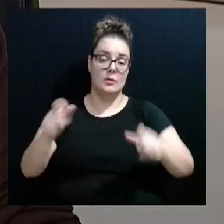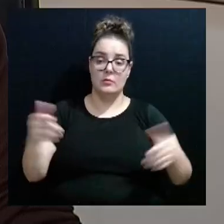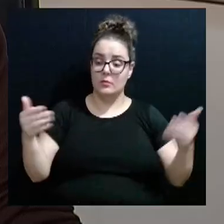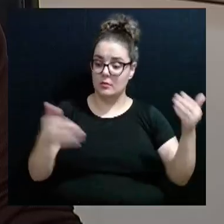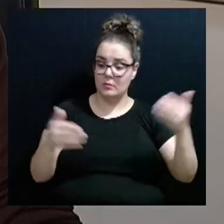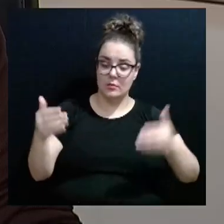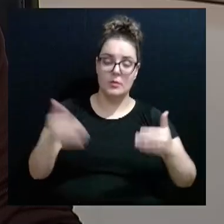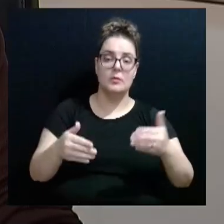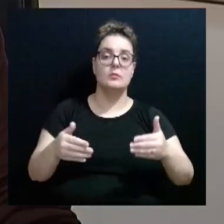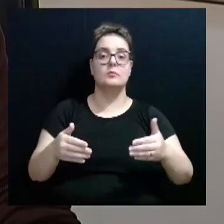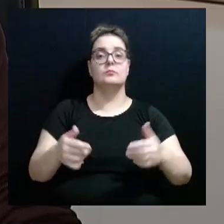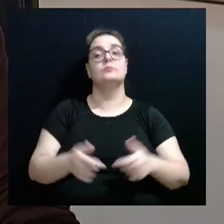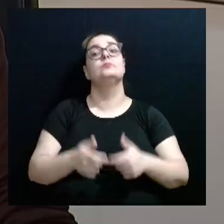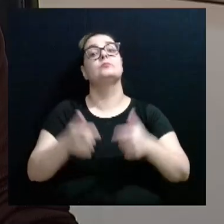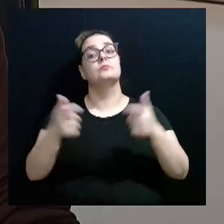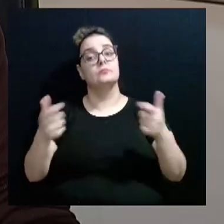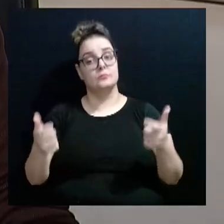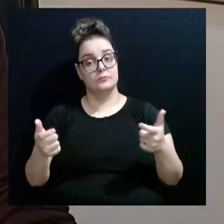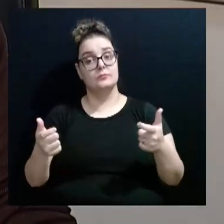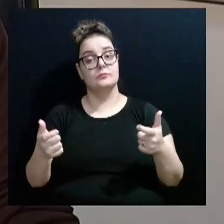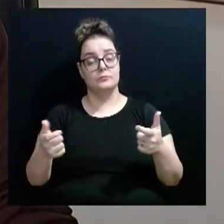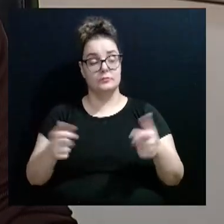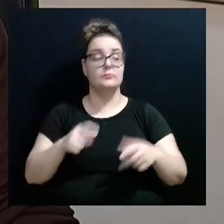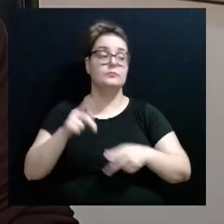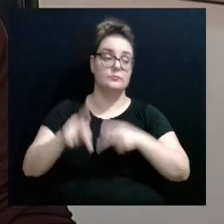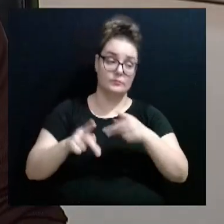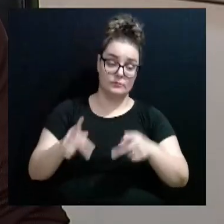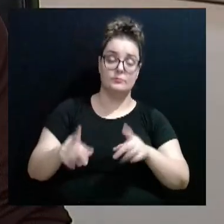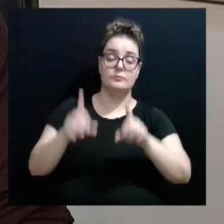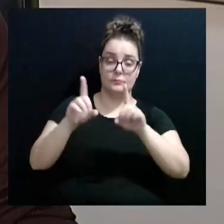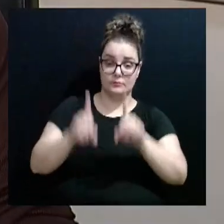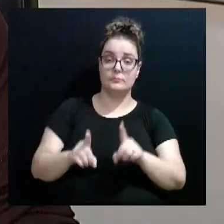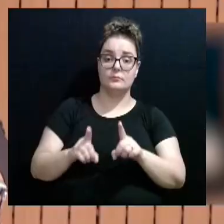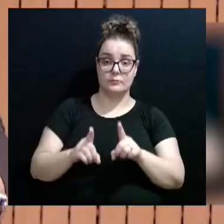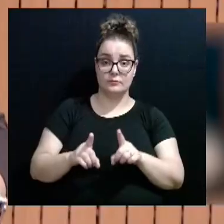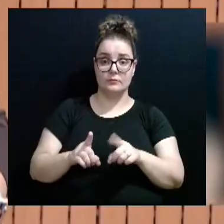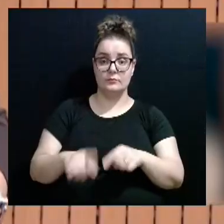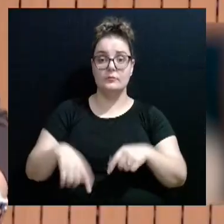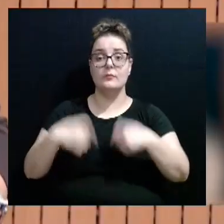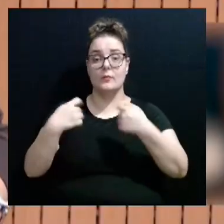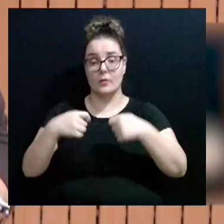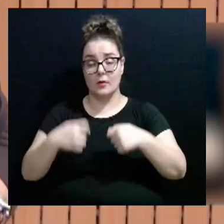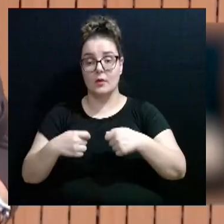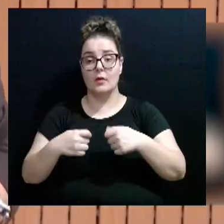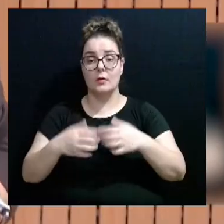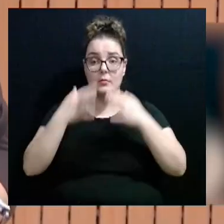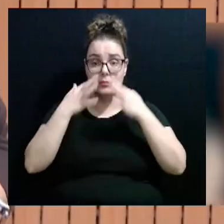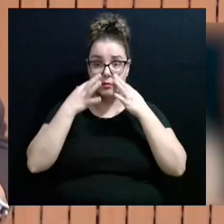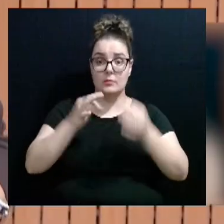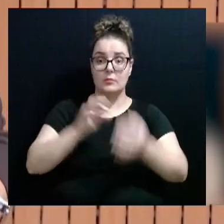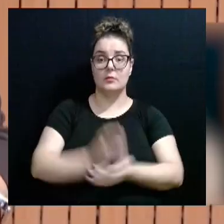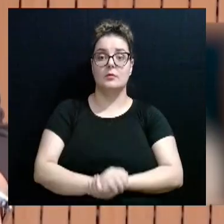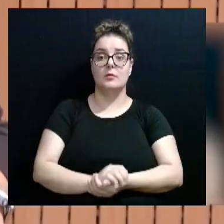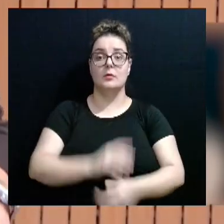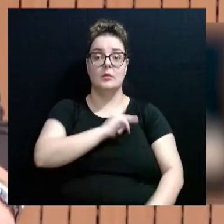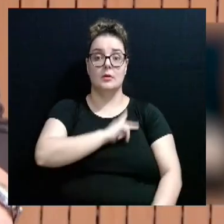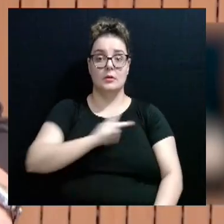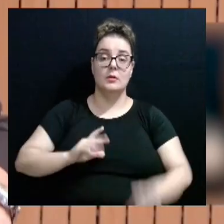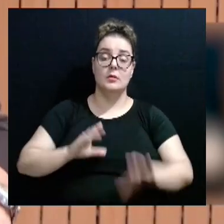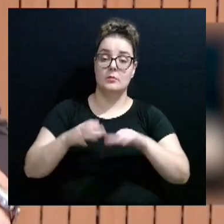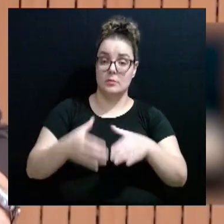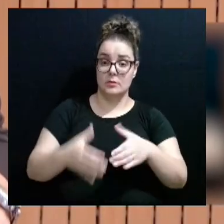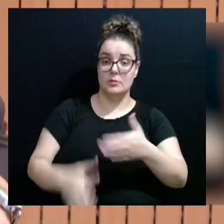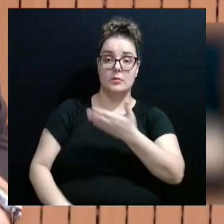da população com deficiência, que precisavam dessa atenção. Para a presidente do colegiado, vereadora